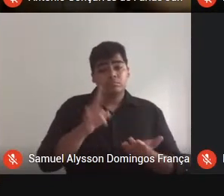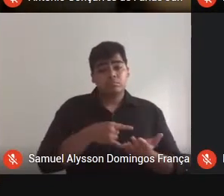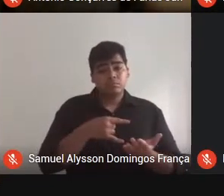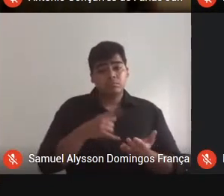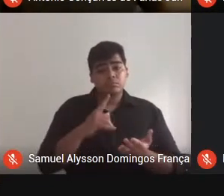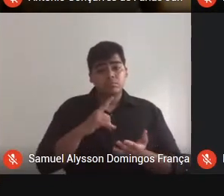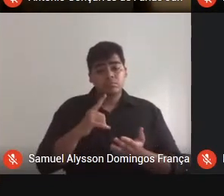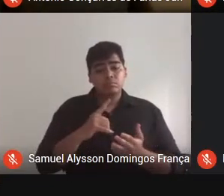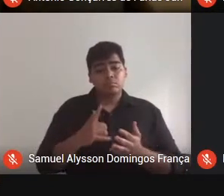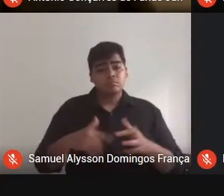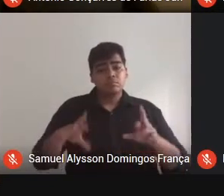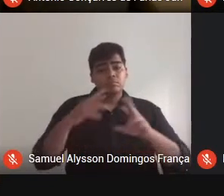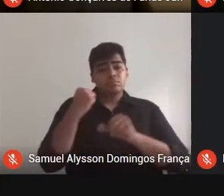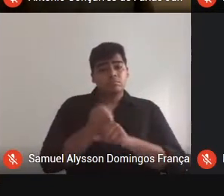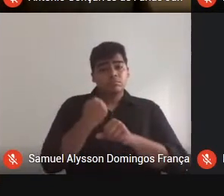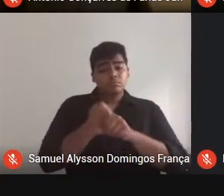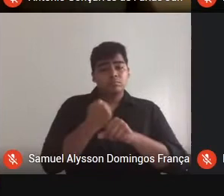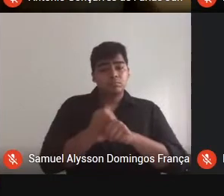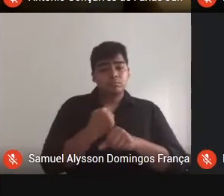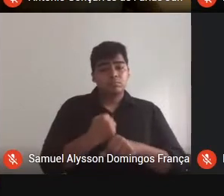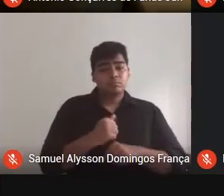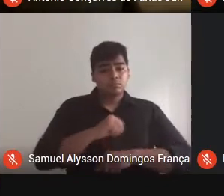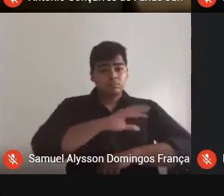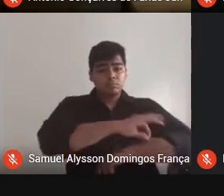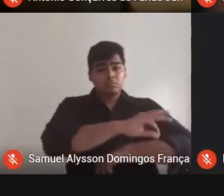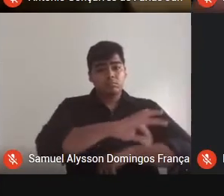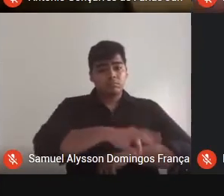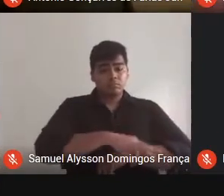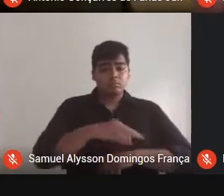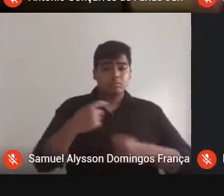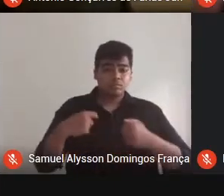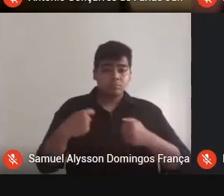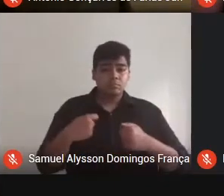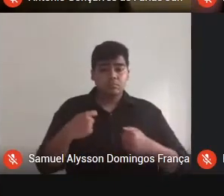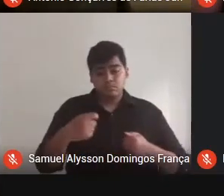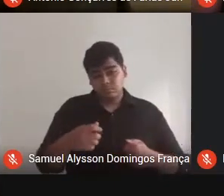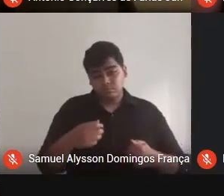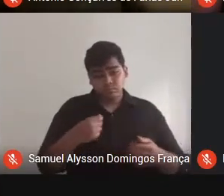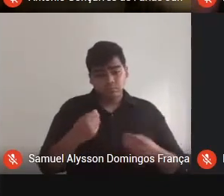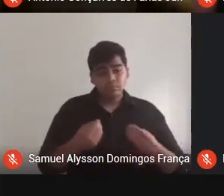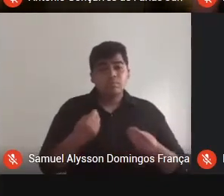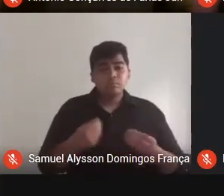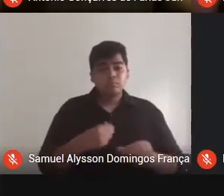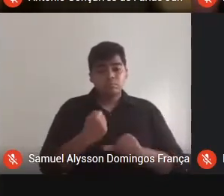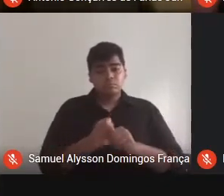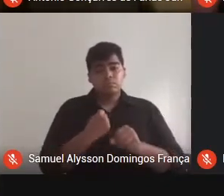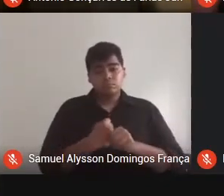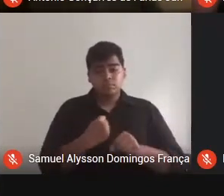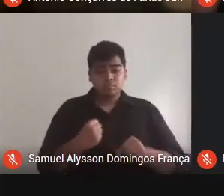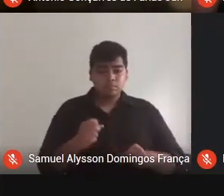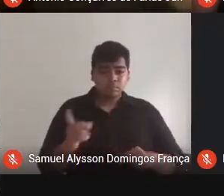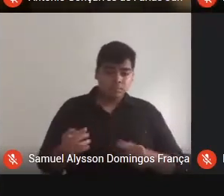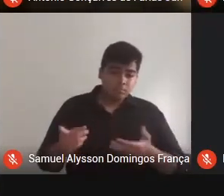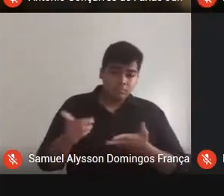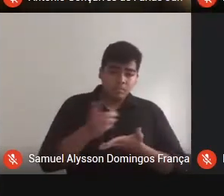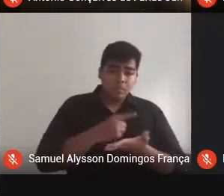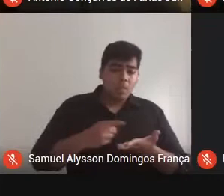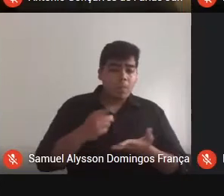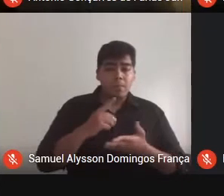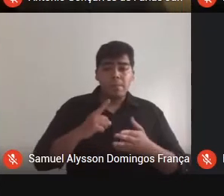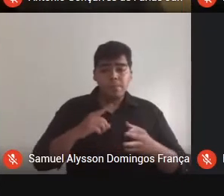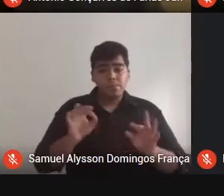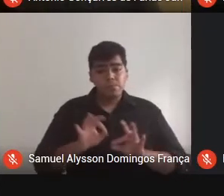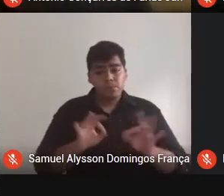que ia fazer essa reforma precisava do como construído. Então, os alunos fizeram e foram muito além, porque desenvolveram as próprias